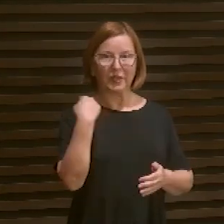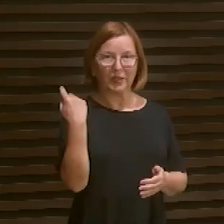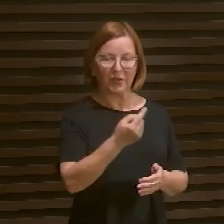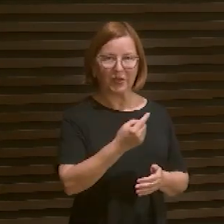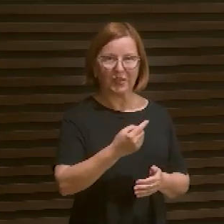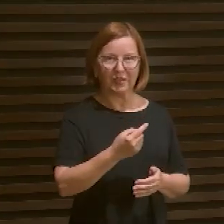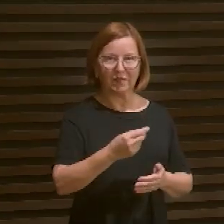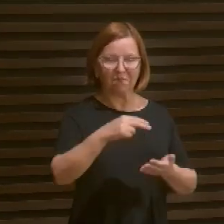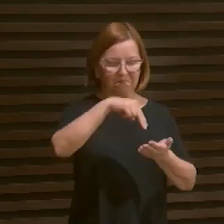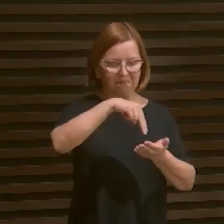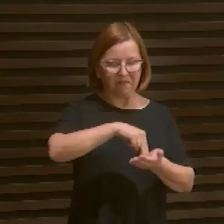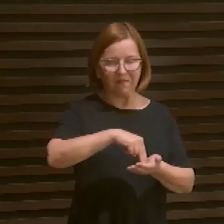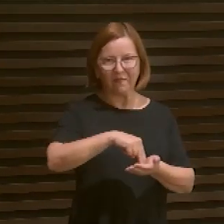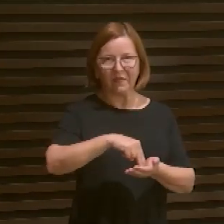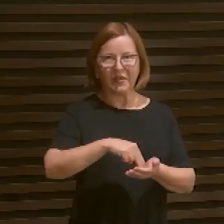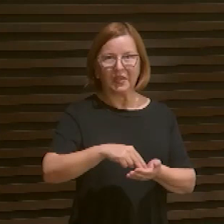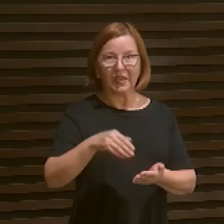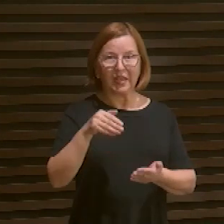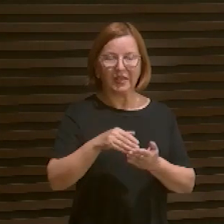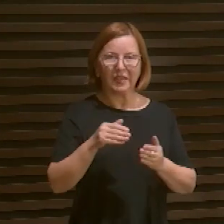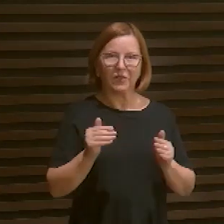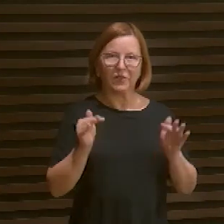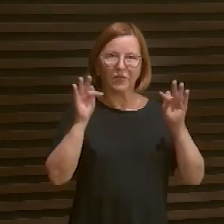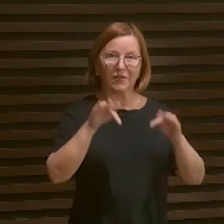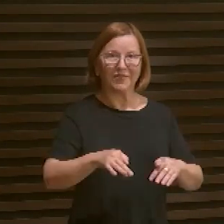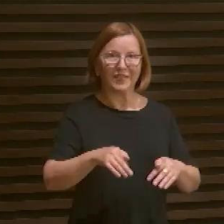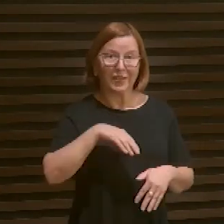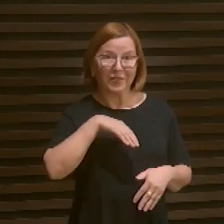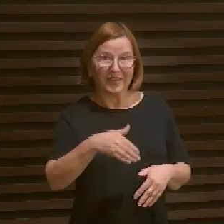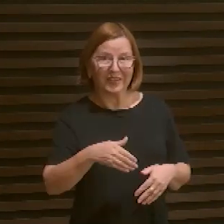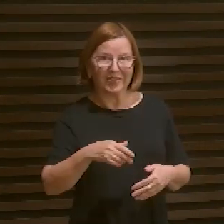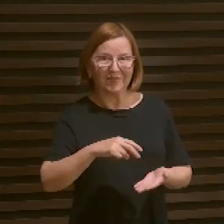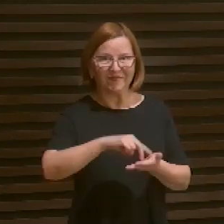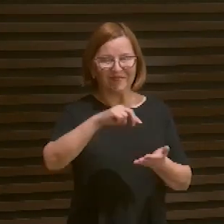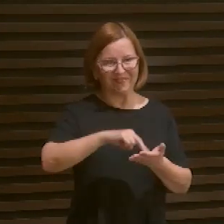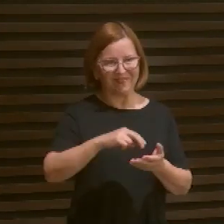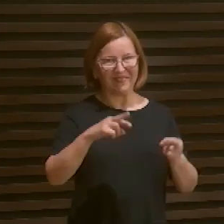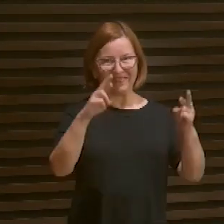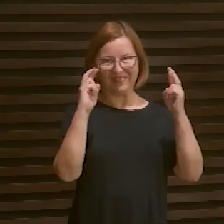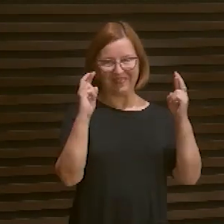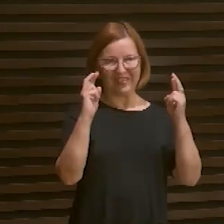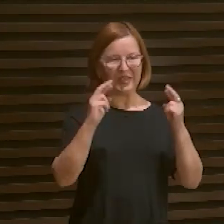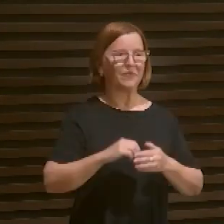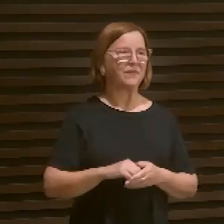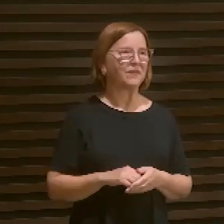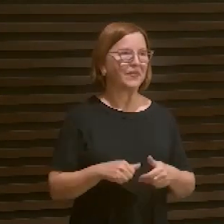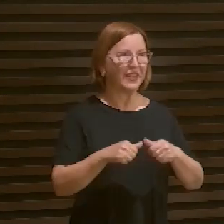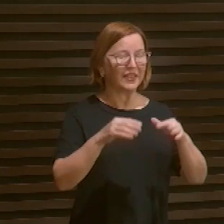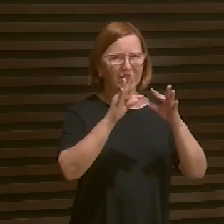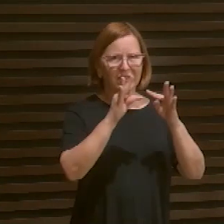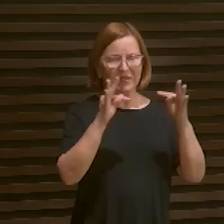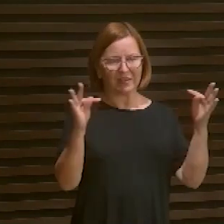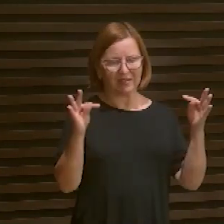o fim a ousadia e a exultação da esperança. esse versículo deixa um